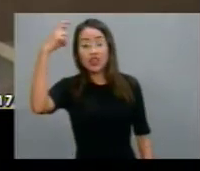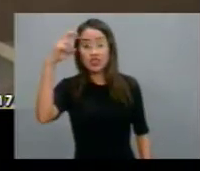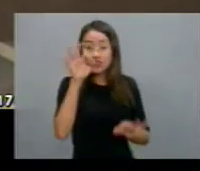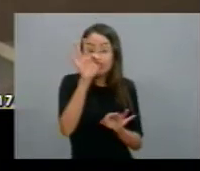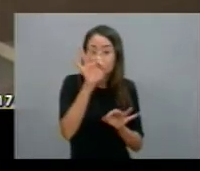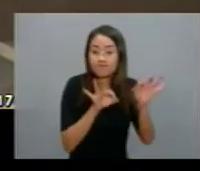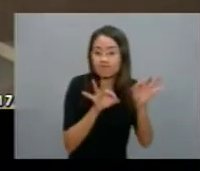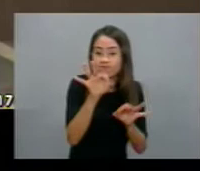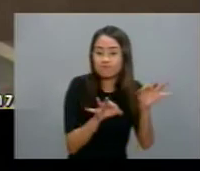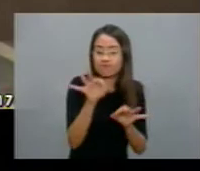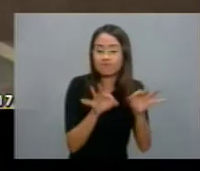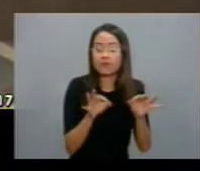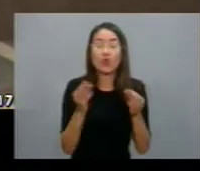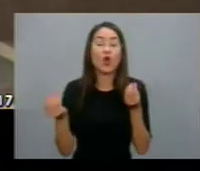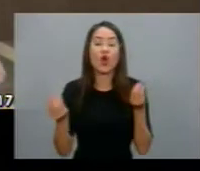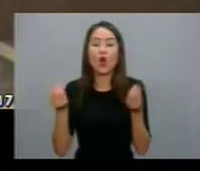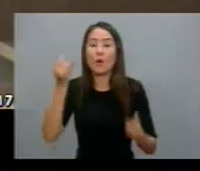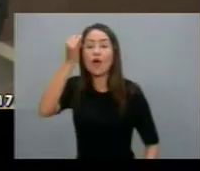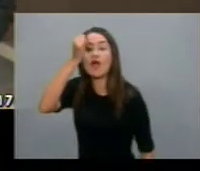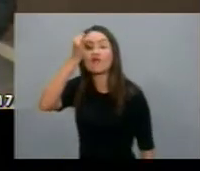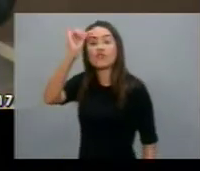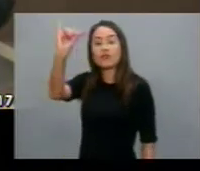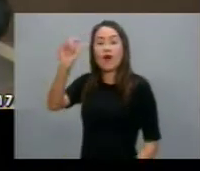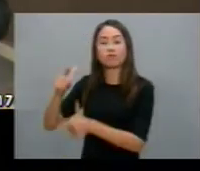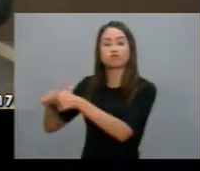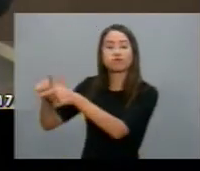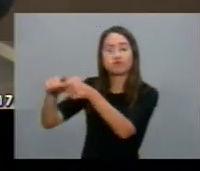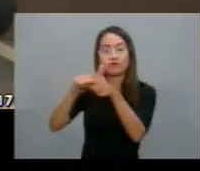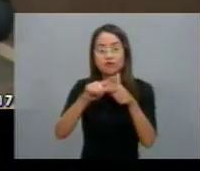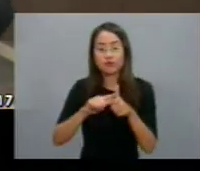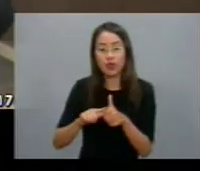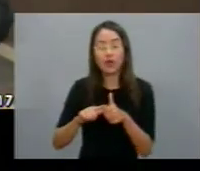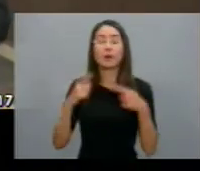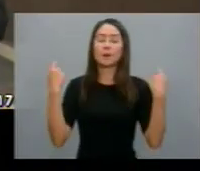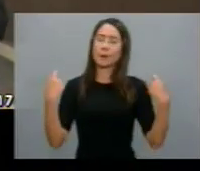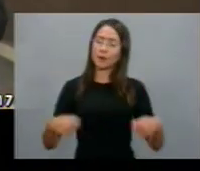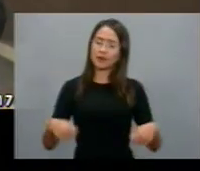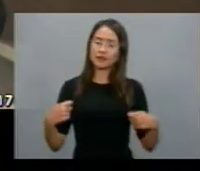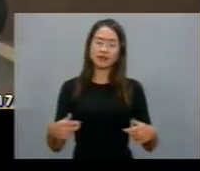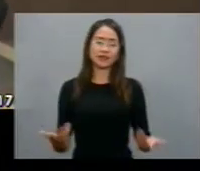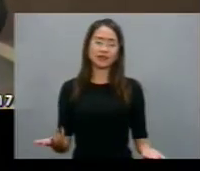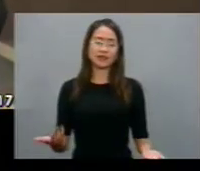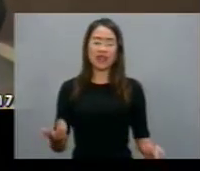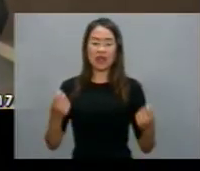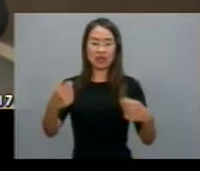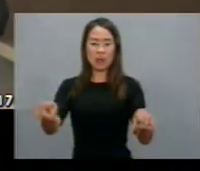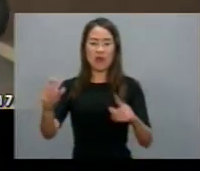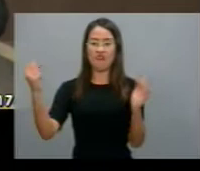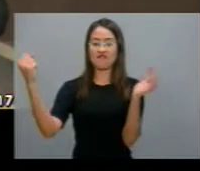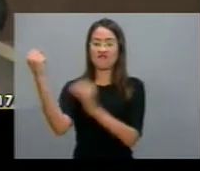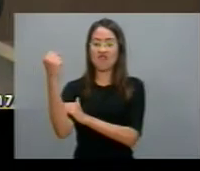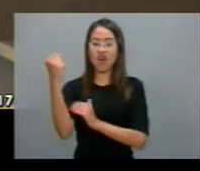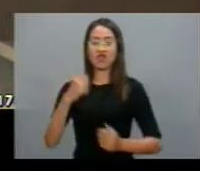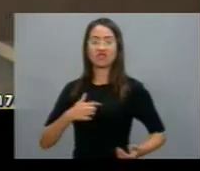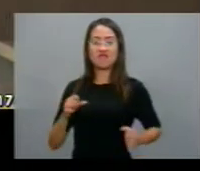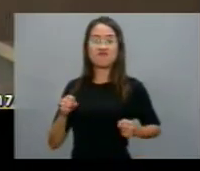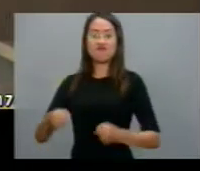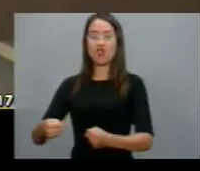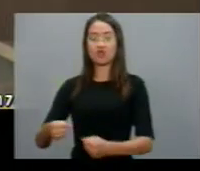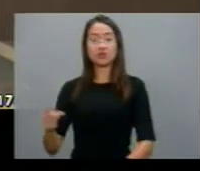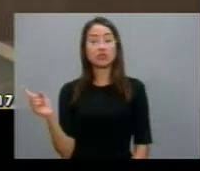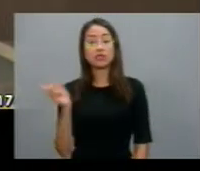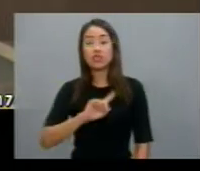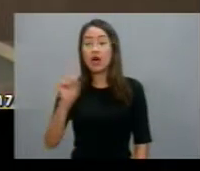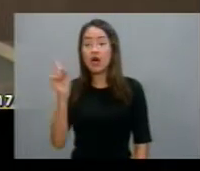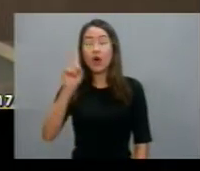planejamento do que resposta intuitiva. Depende muito mais da capacidade de